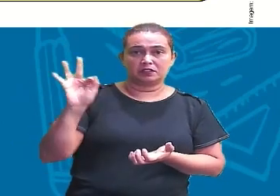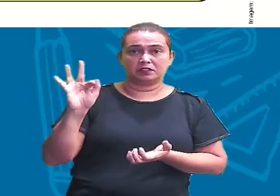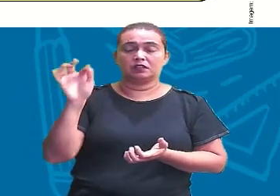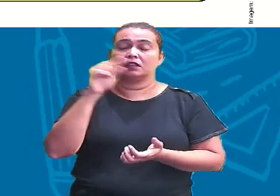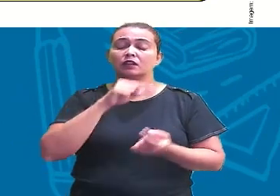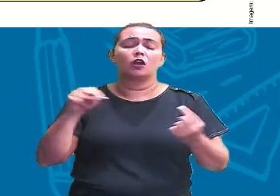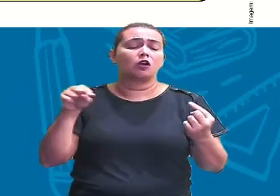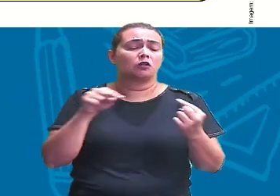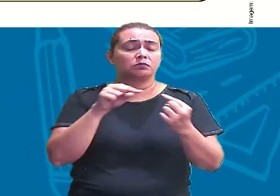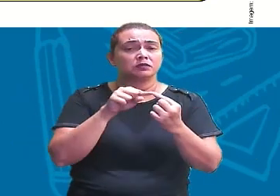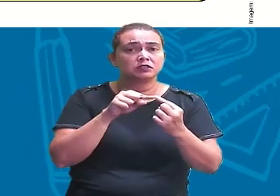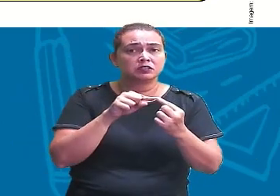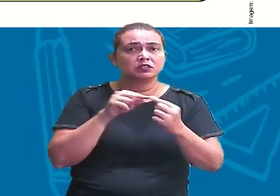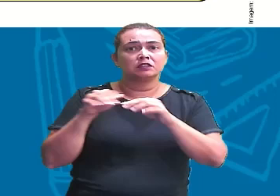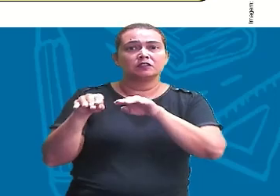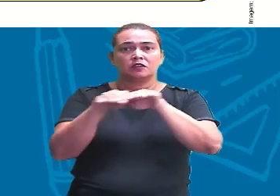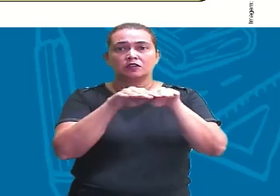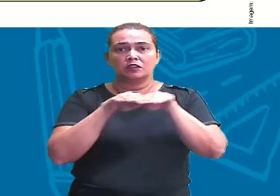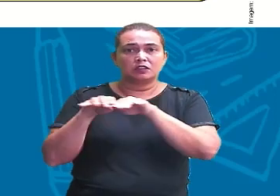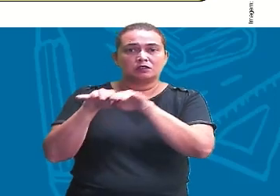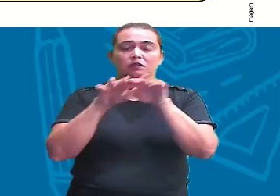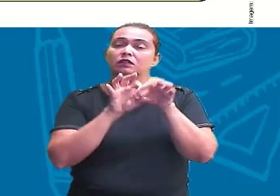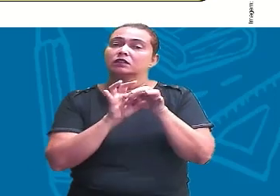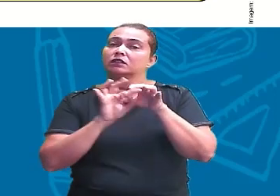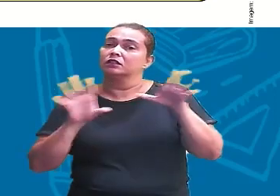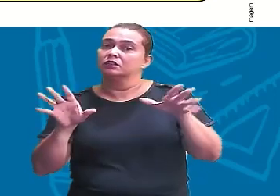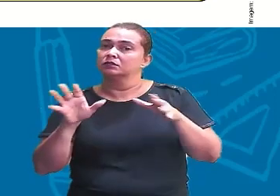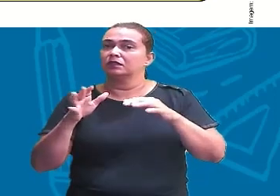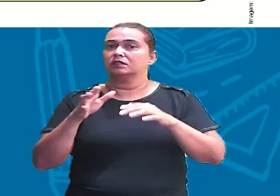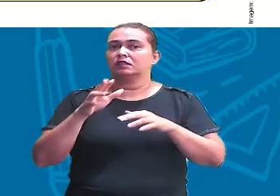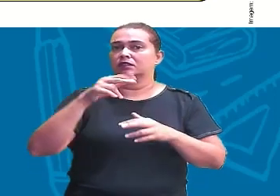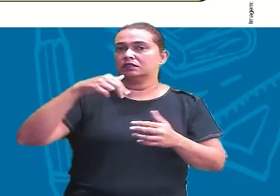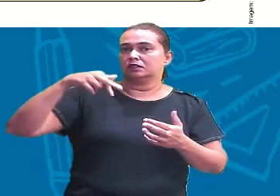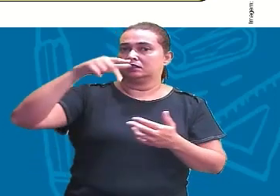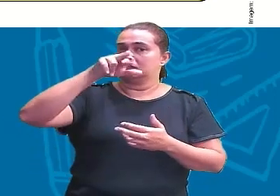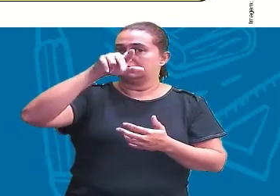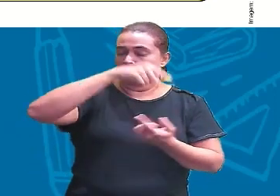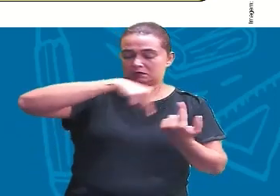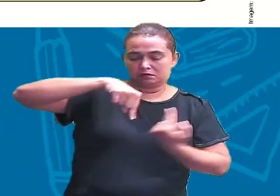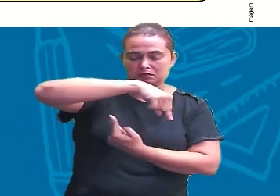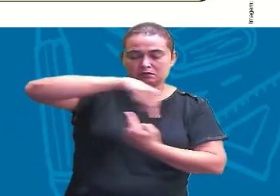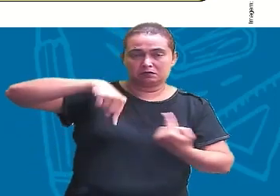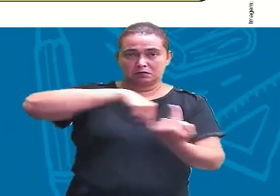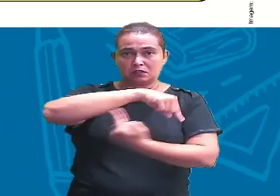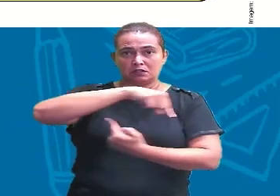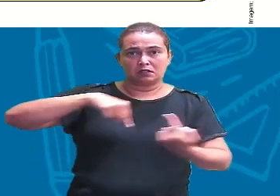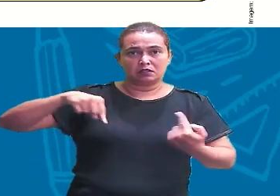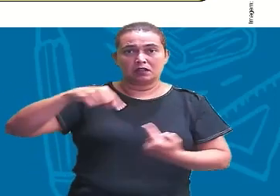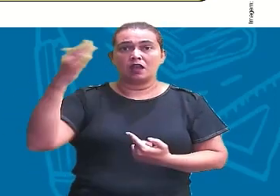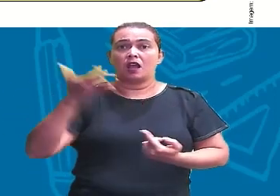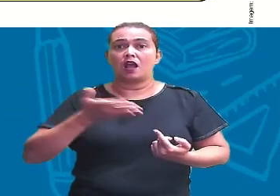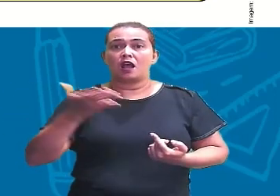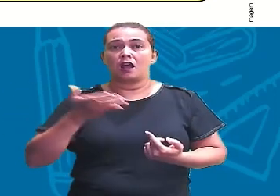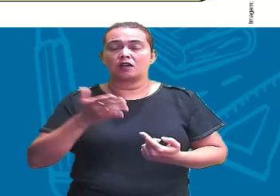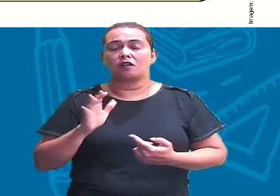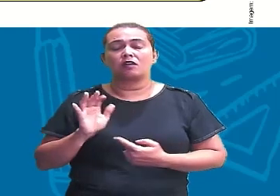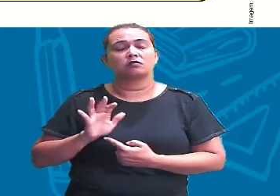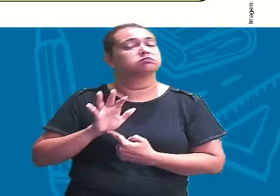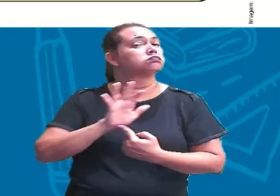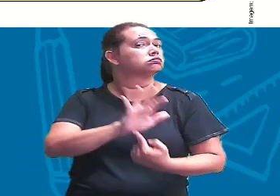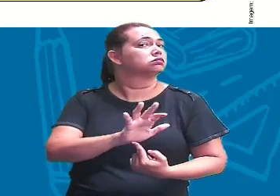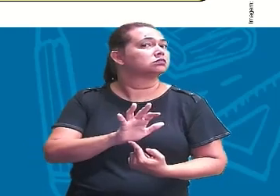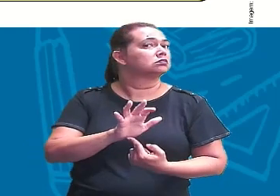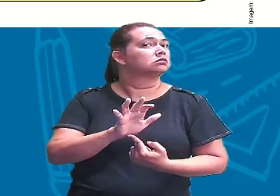fraternidade, eles vão agora, durante a Revolução, ser colocados à prova. Ou seja, eles vão ser utilizados para impulsionar